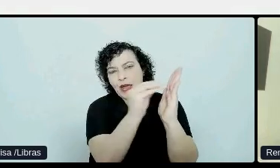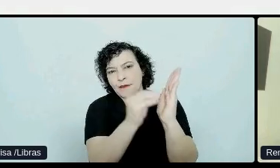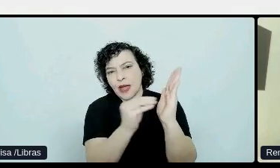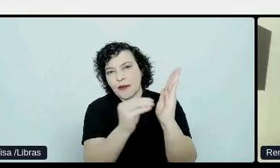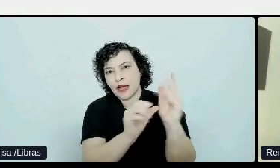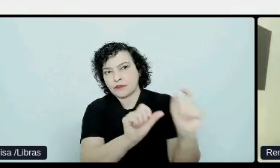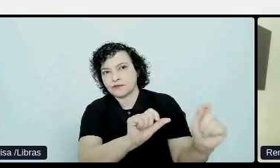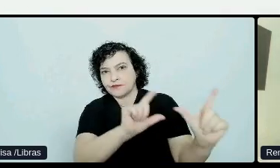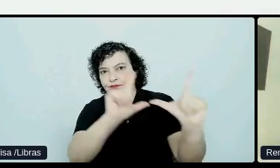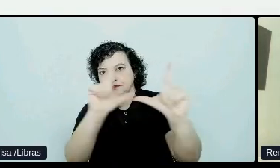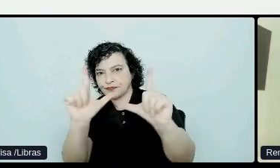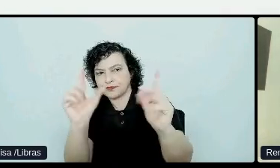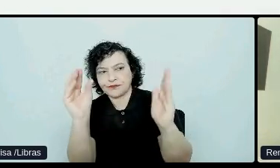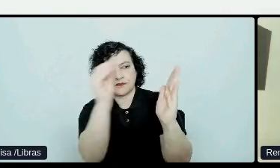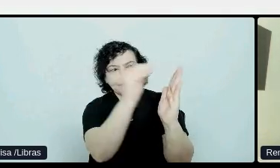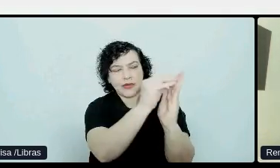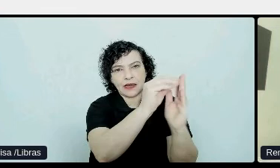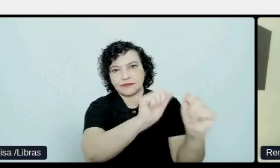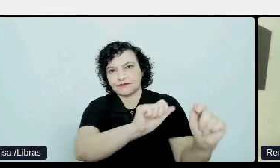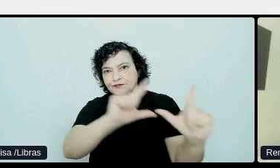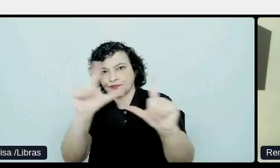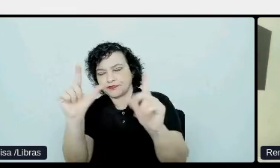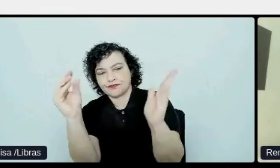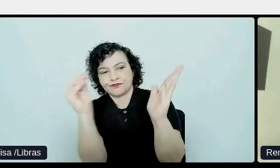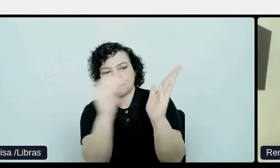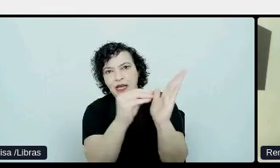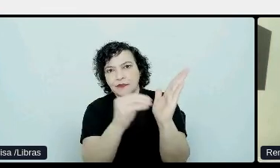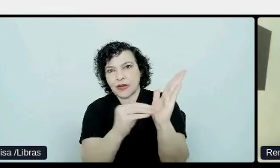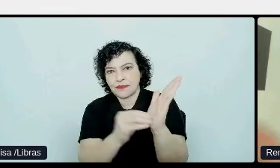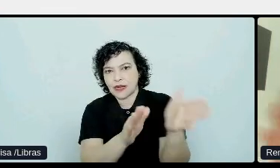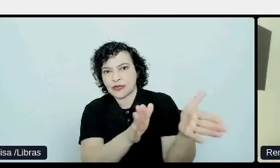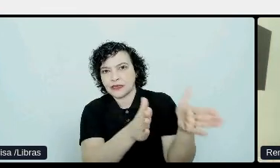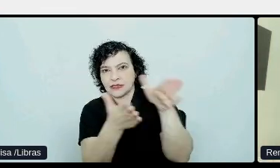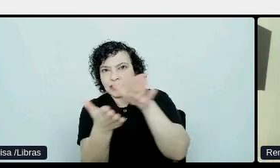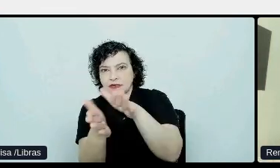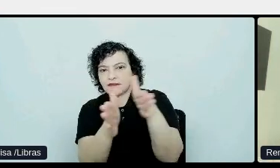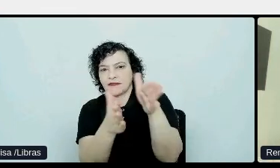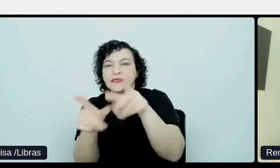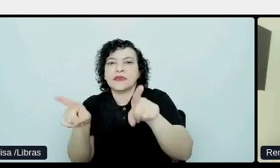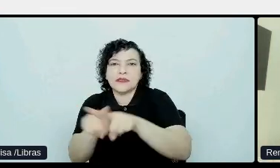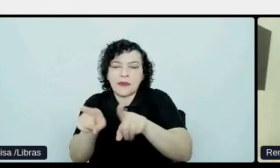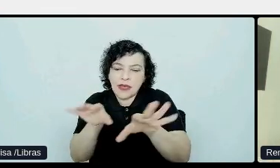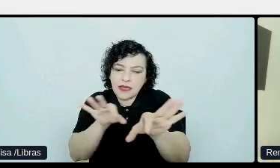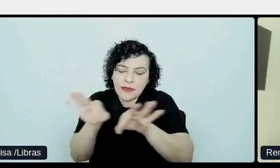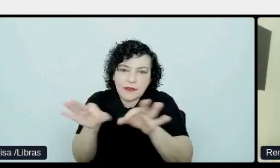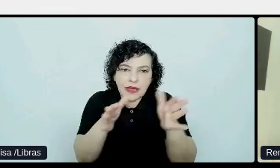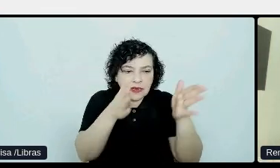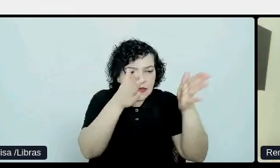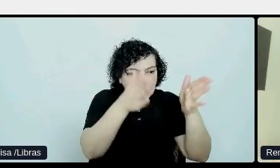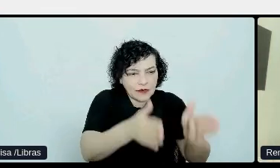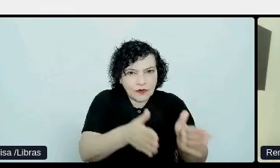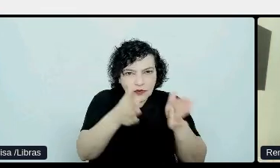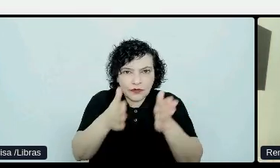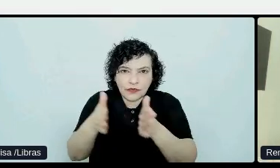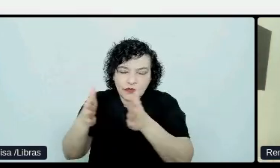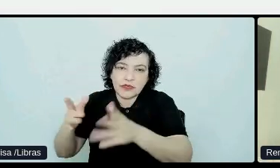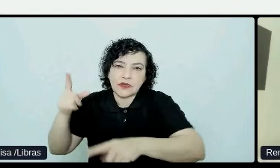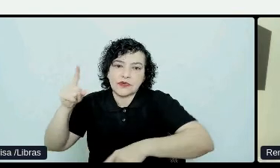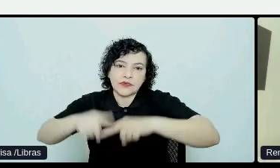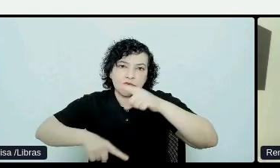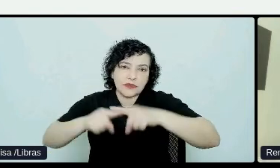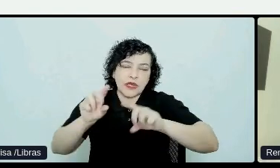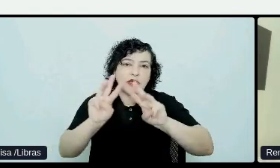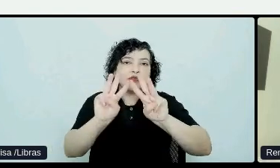páginas, as nossas interfaces, né, como que a gente faz ali a nossa organização, né, do nosso produto, um sitemap talvez, como que isso